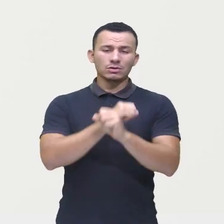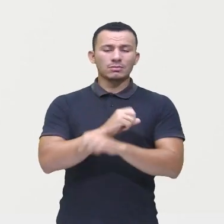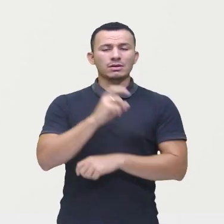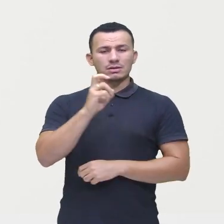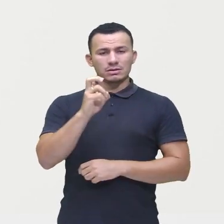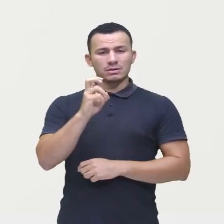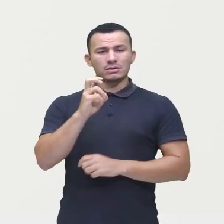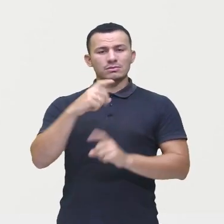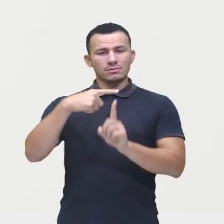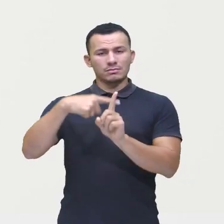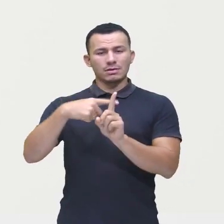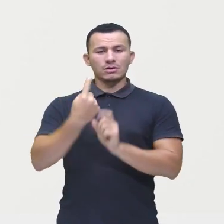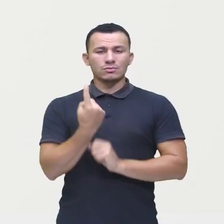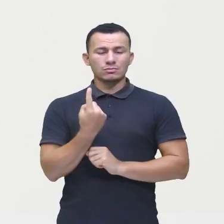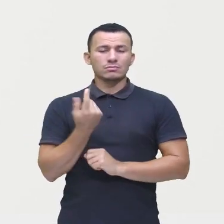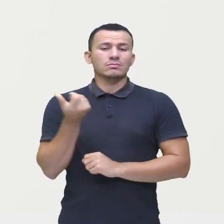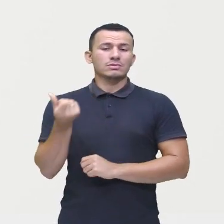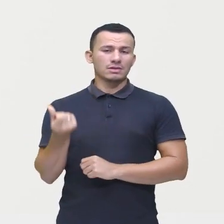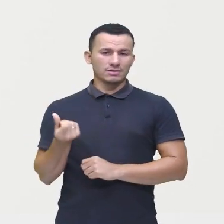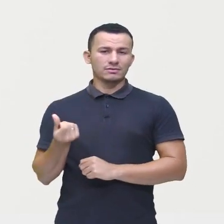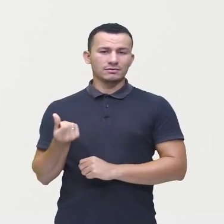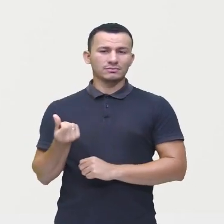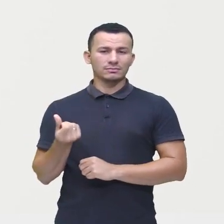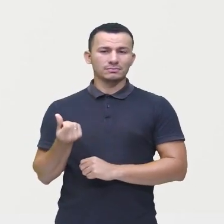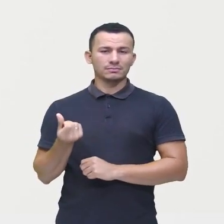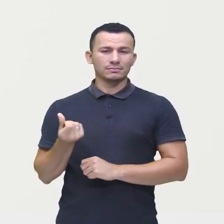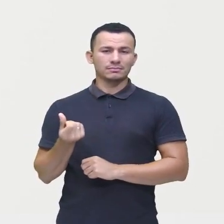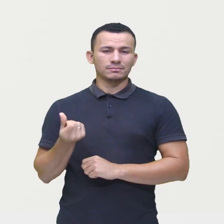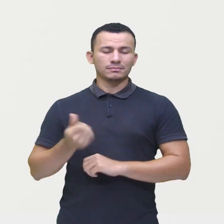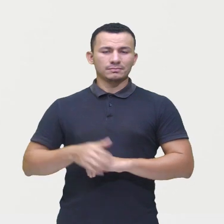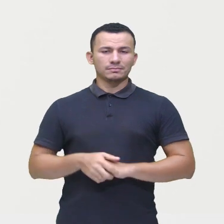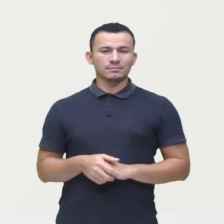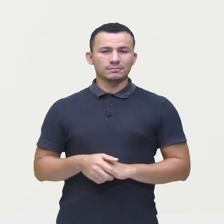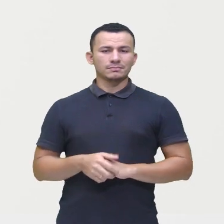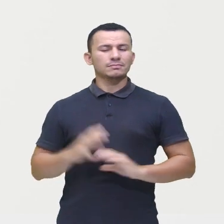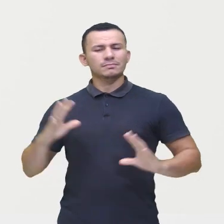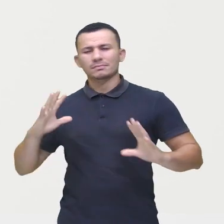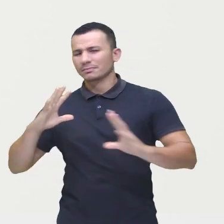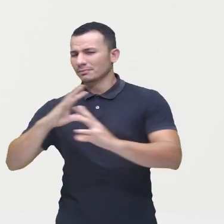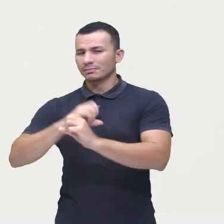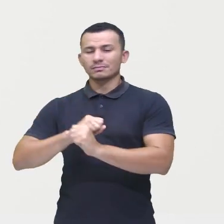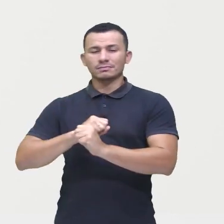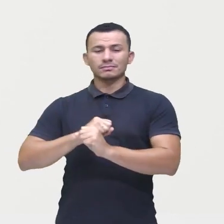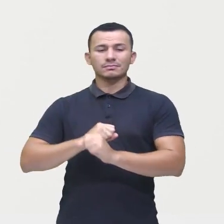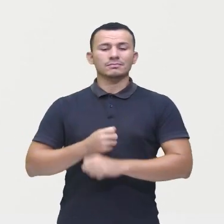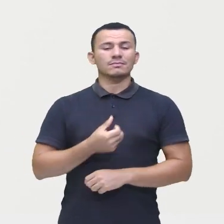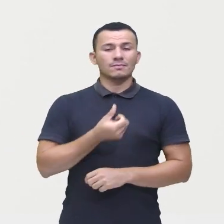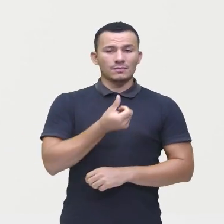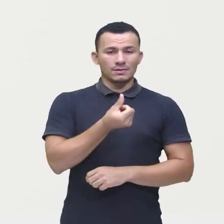quanto? 6, ok? Então, qual foi o resultado?